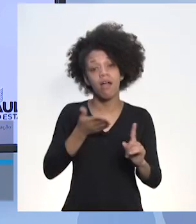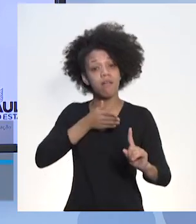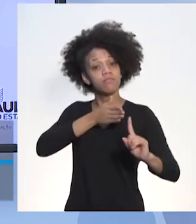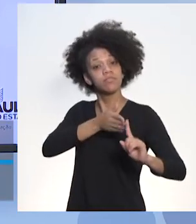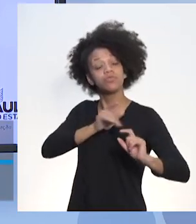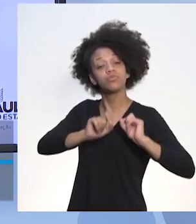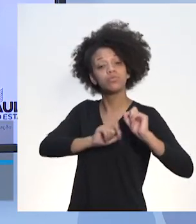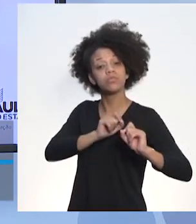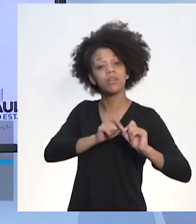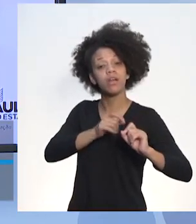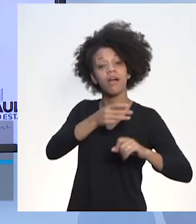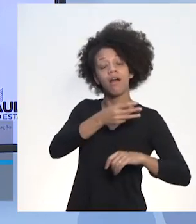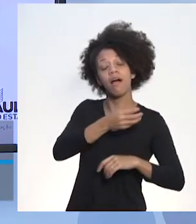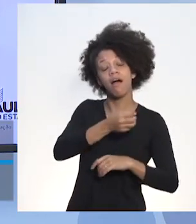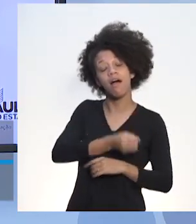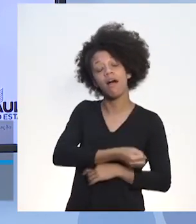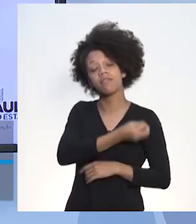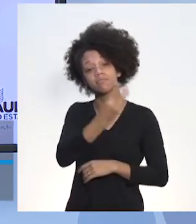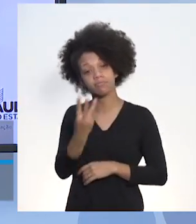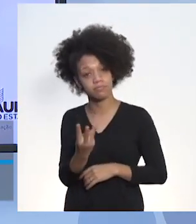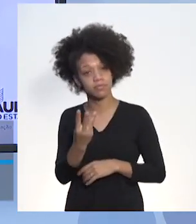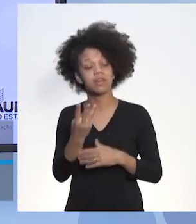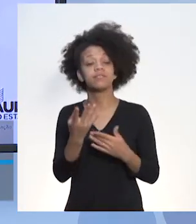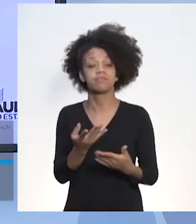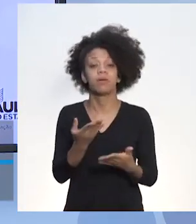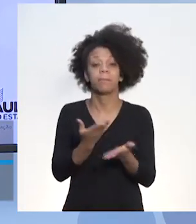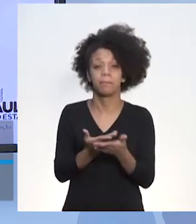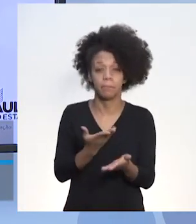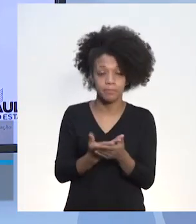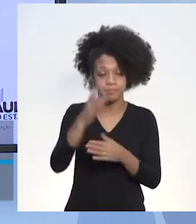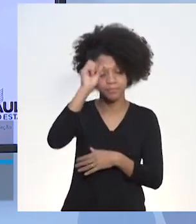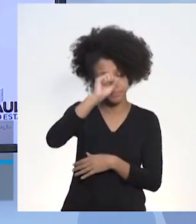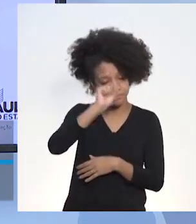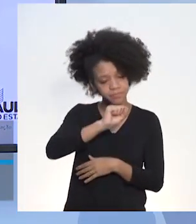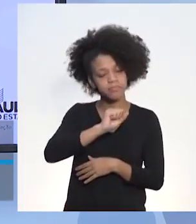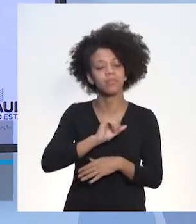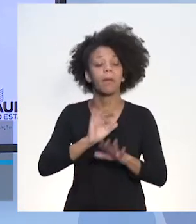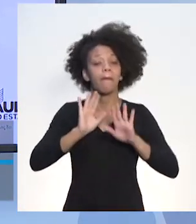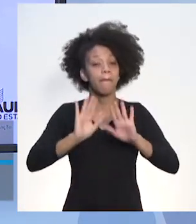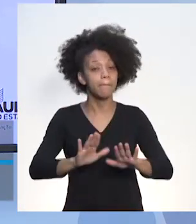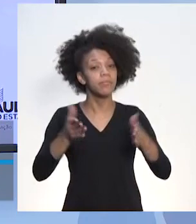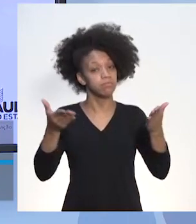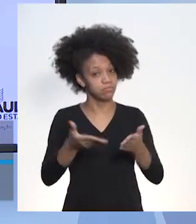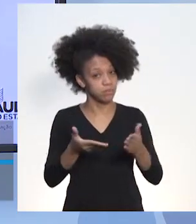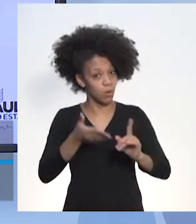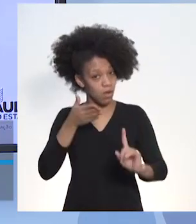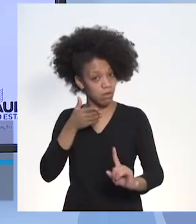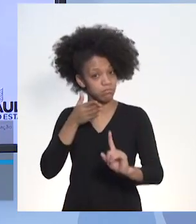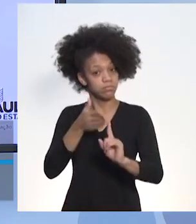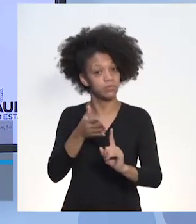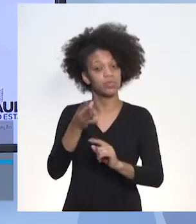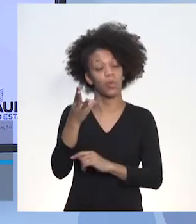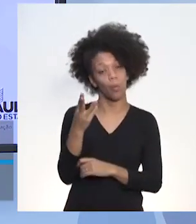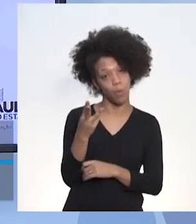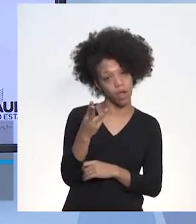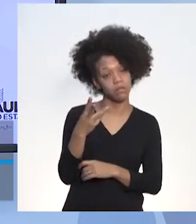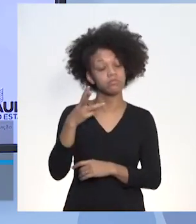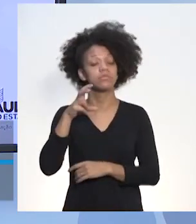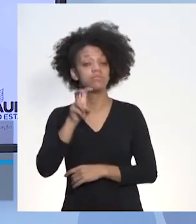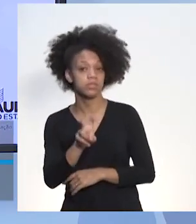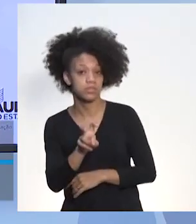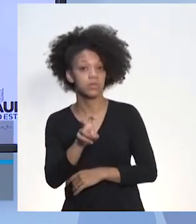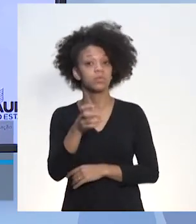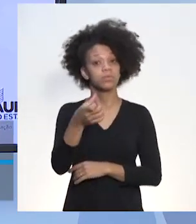3 primeiras aulas da situação de aprendizagem 3. Agora é referente às aulas 4, 5